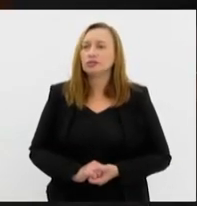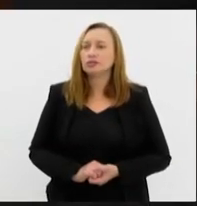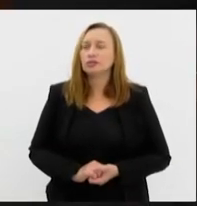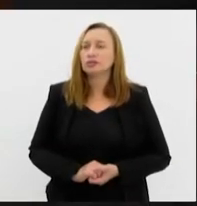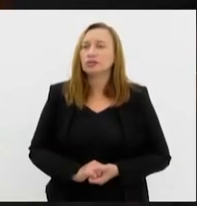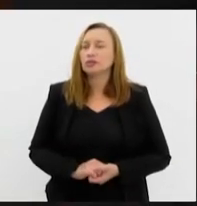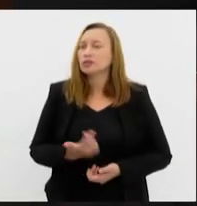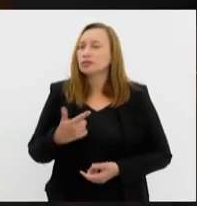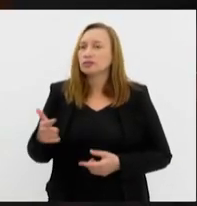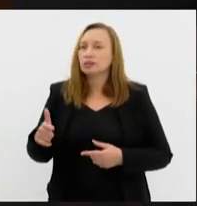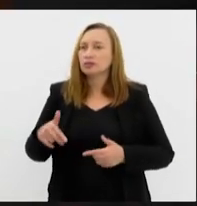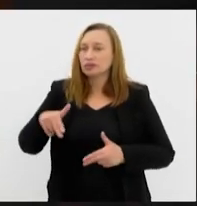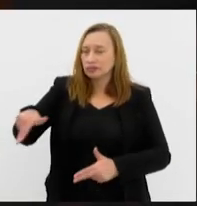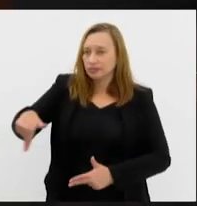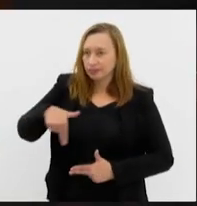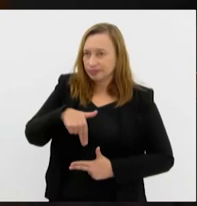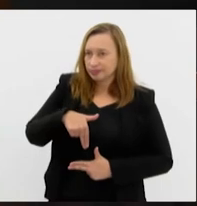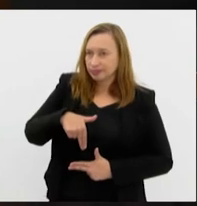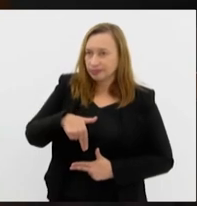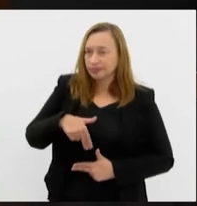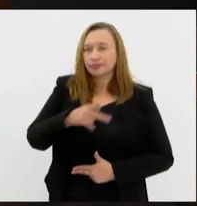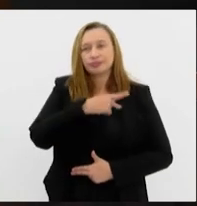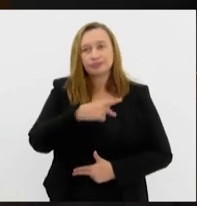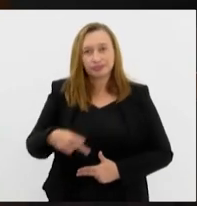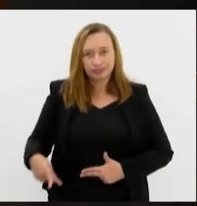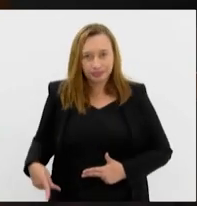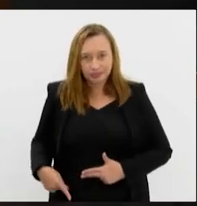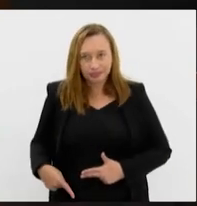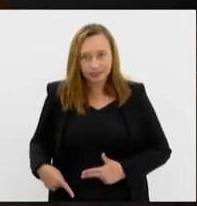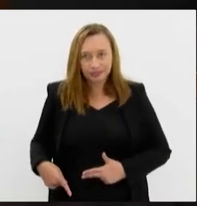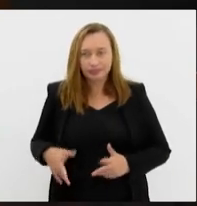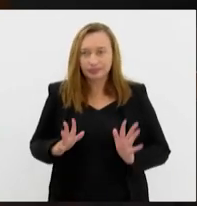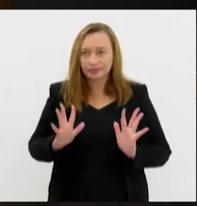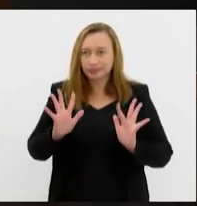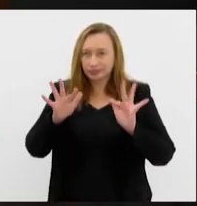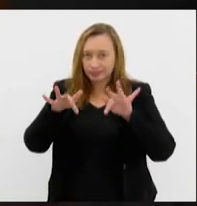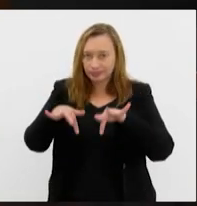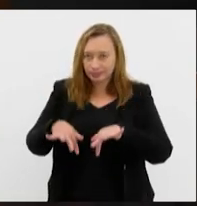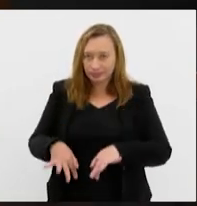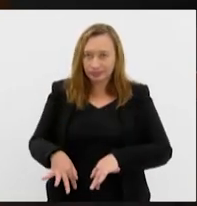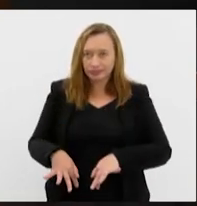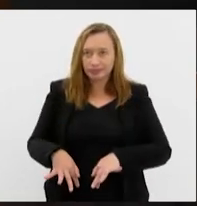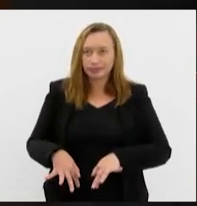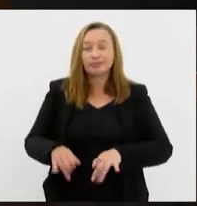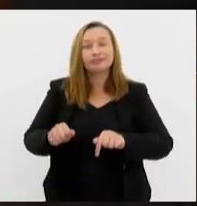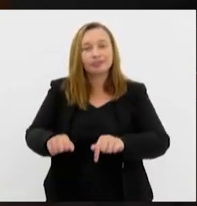Não havendo mais oradores inscritos, a presidência declara